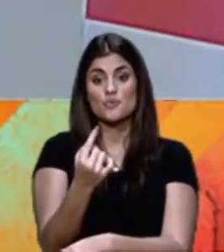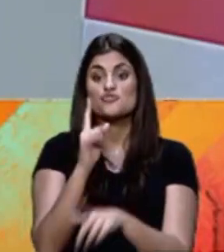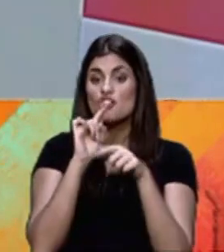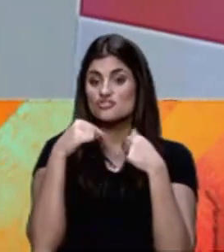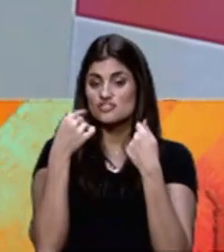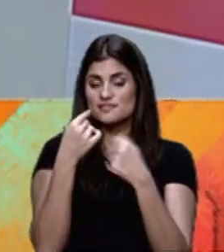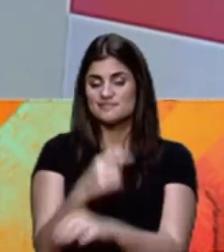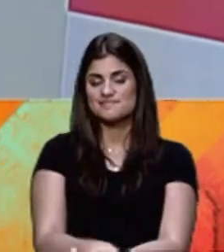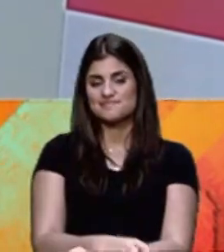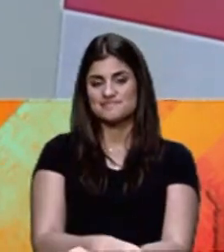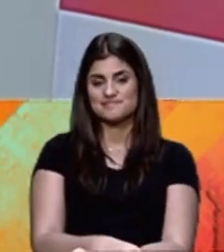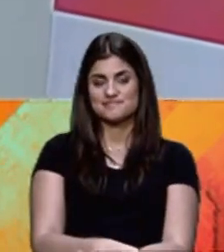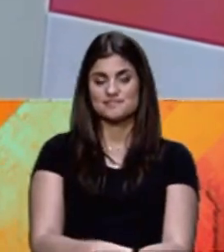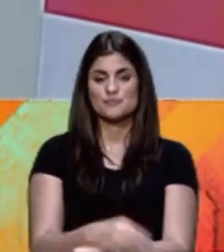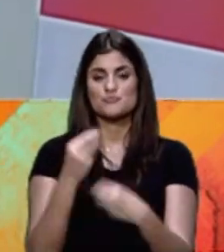Gabriel.